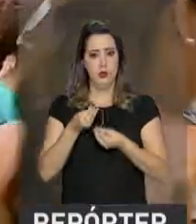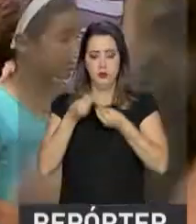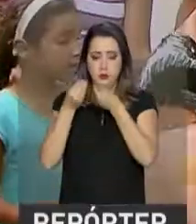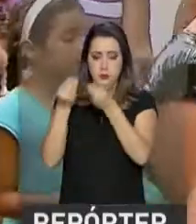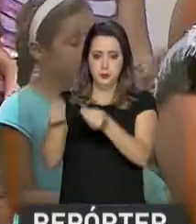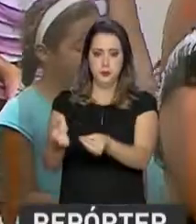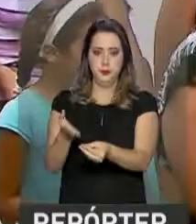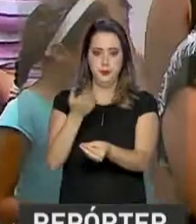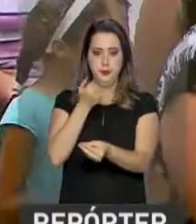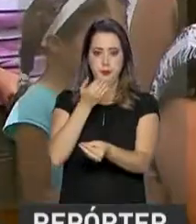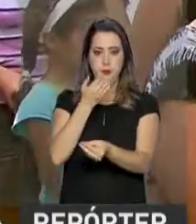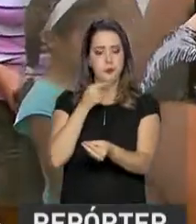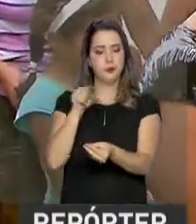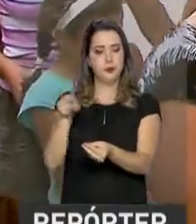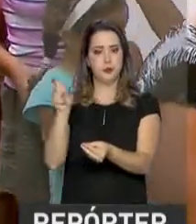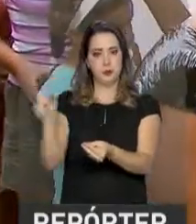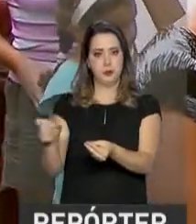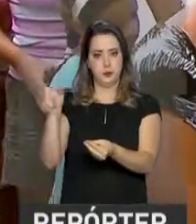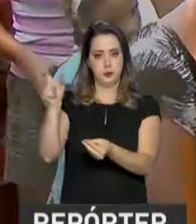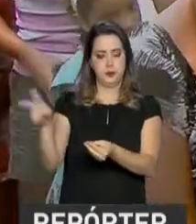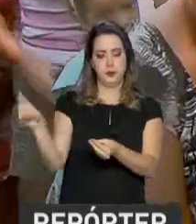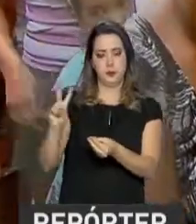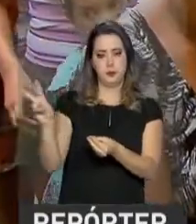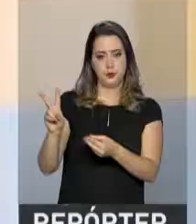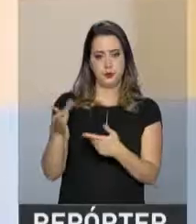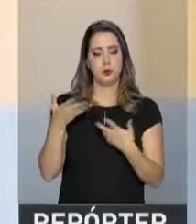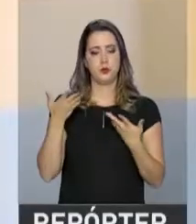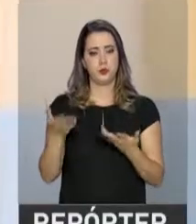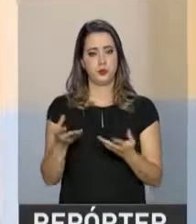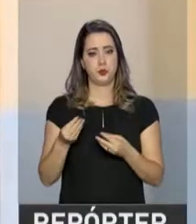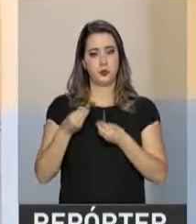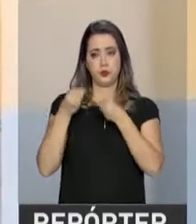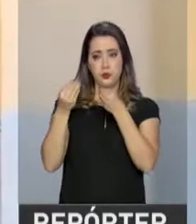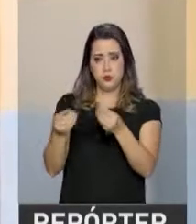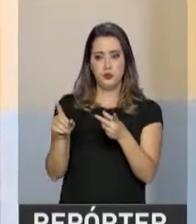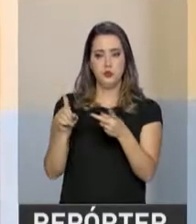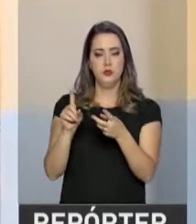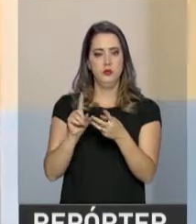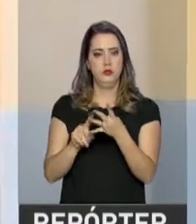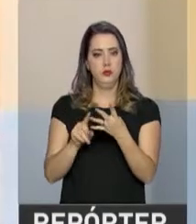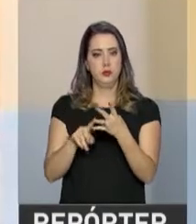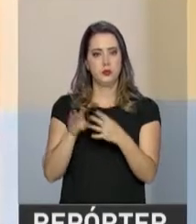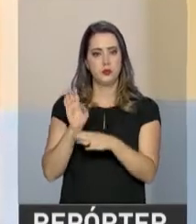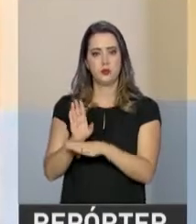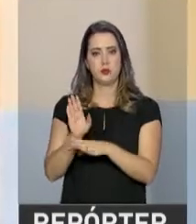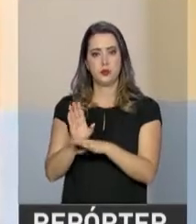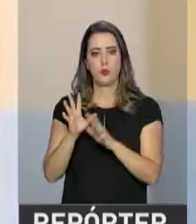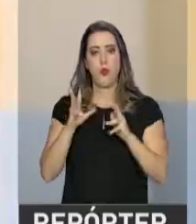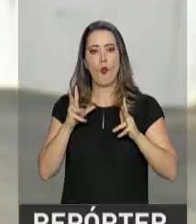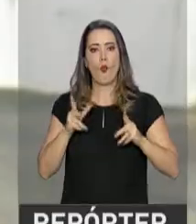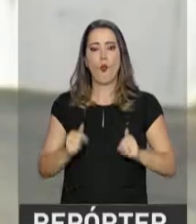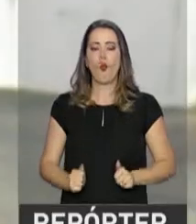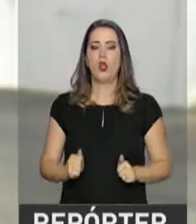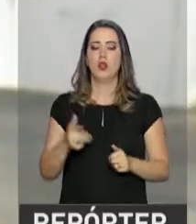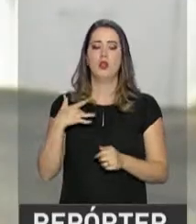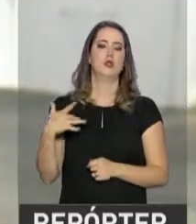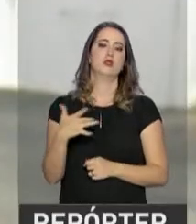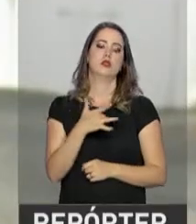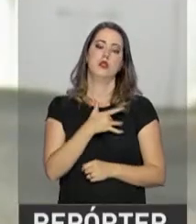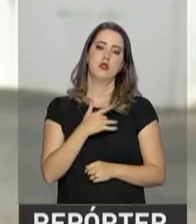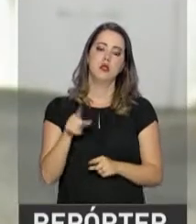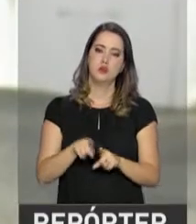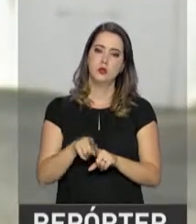de alimentação aos imigrantes abrigados, o fornecimento de apoio sanitário e de saúde a